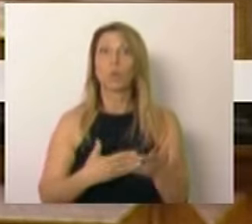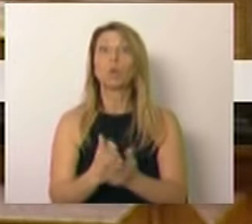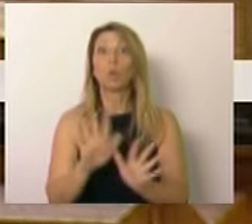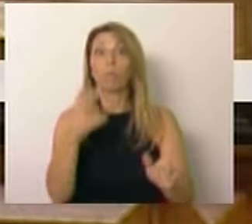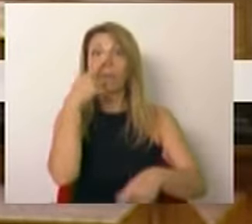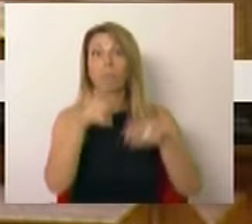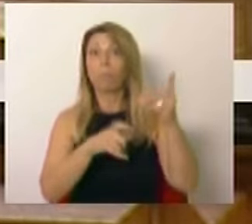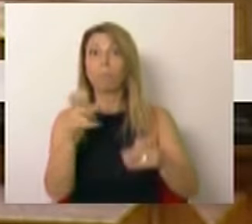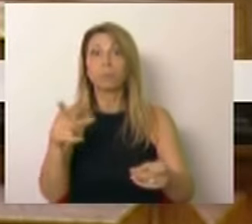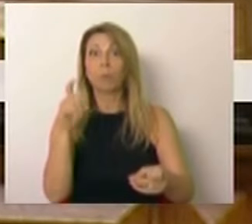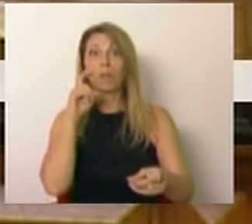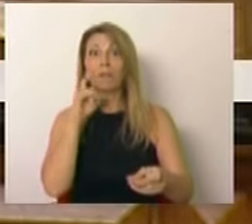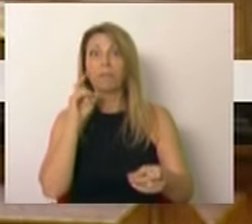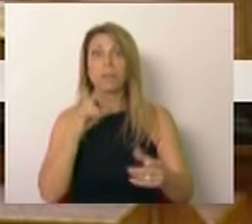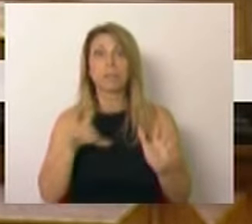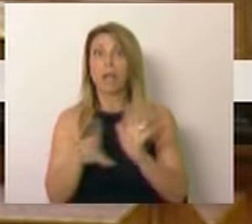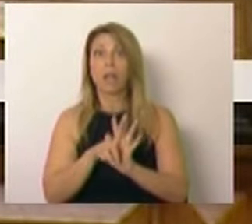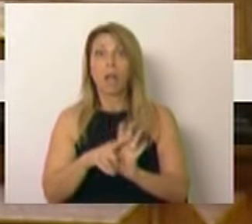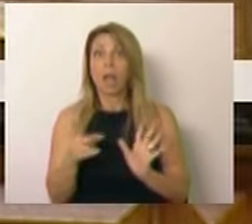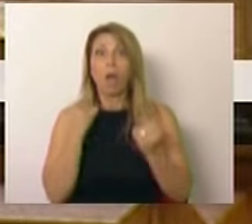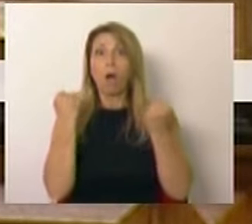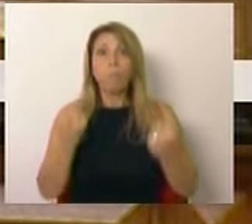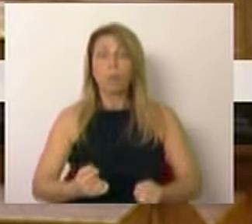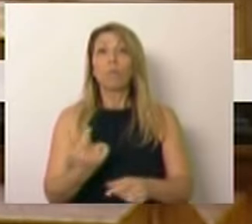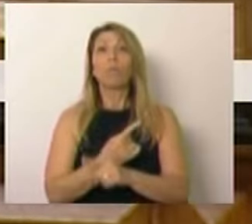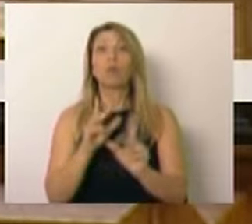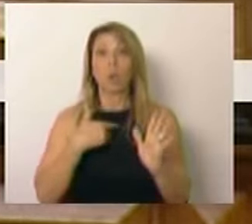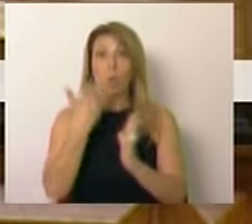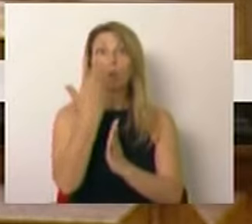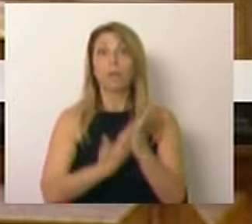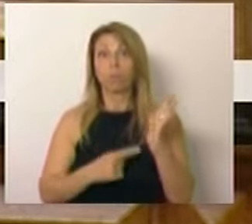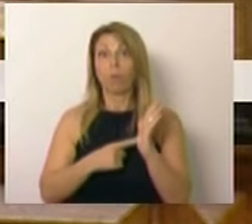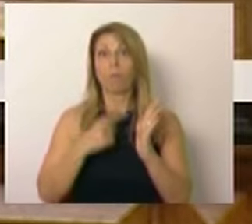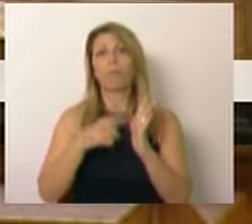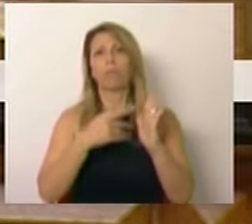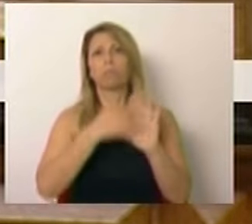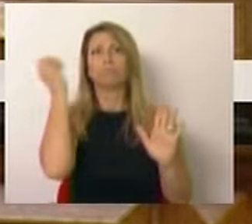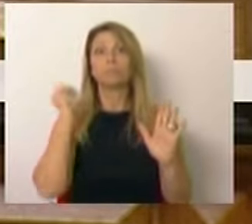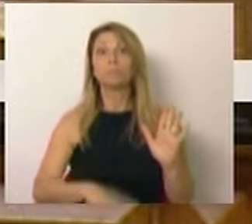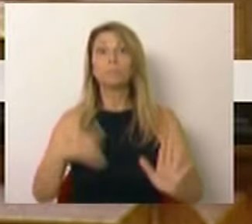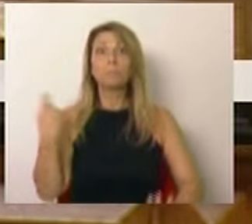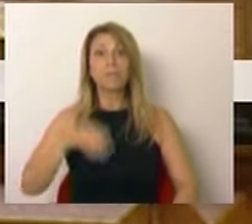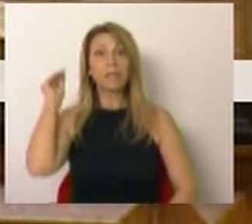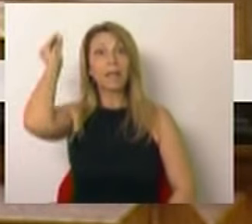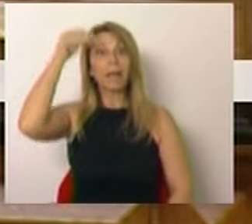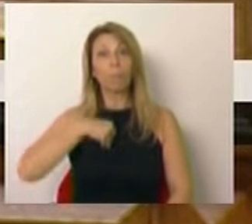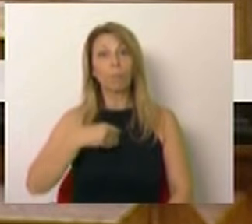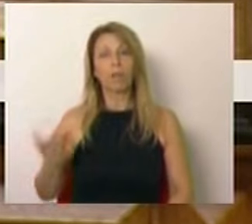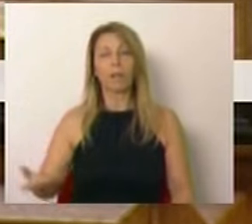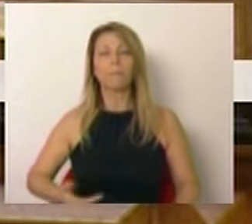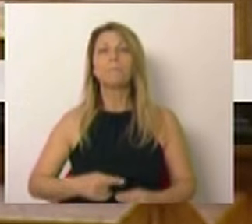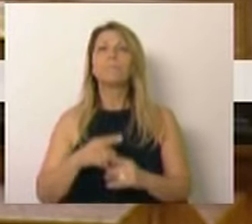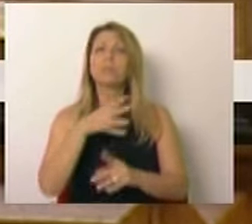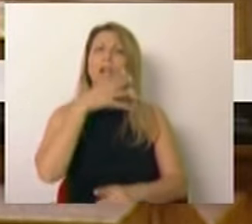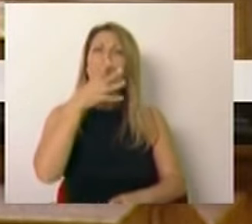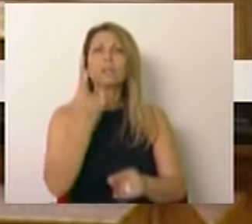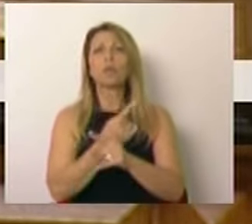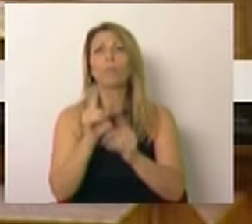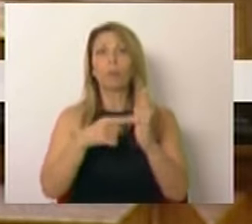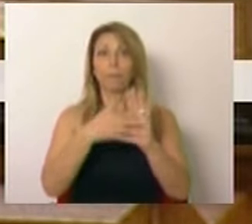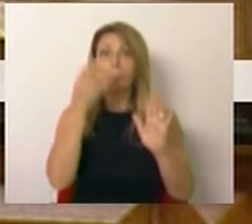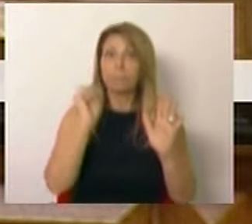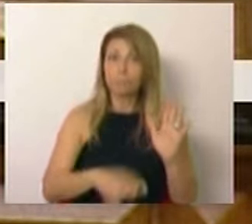porque o diploma aprovado na Assembleia da República foi votado pelo Presidente da República. A fundamentação do veto confirma uma